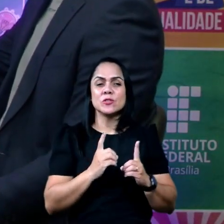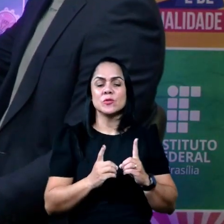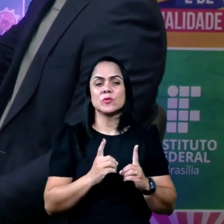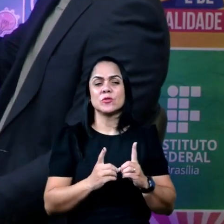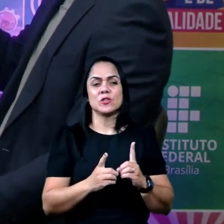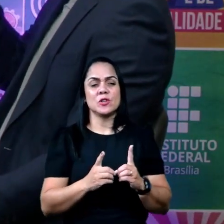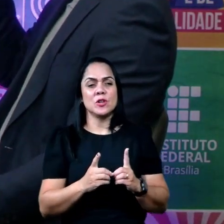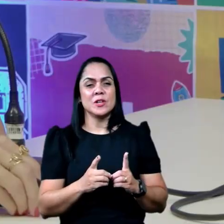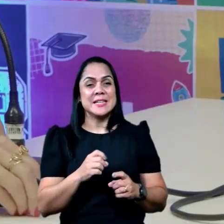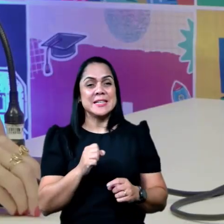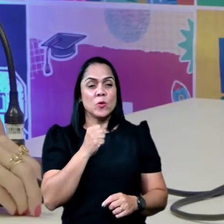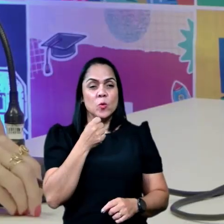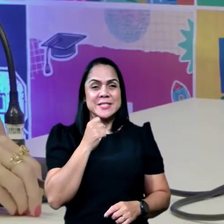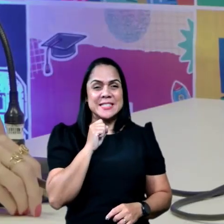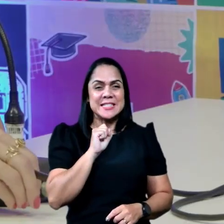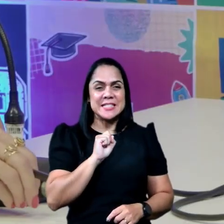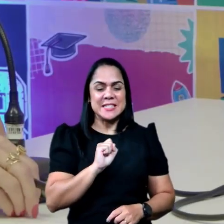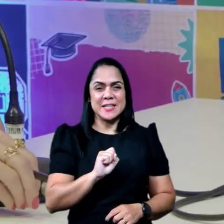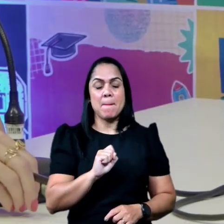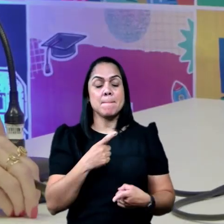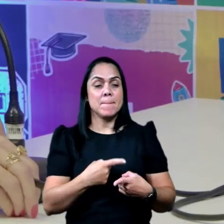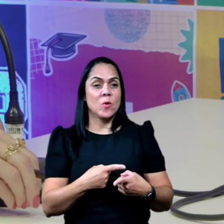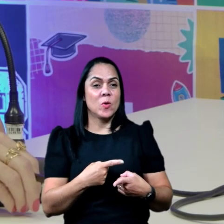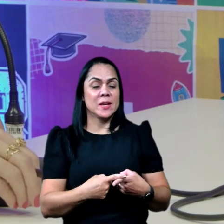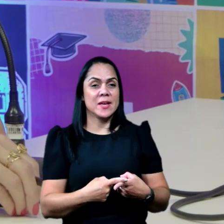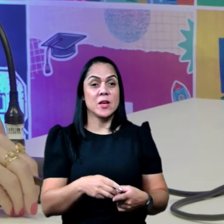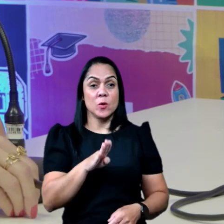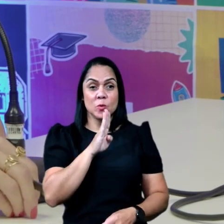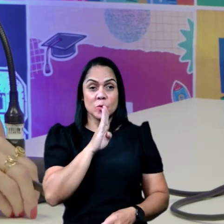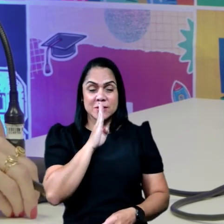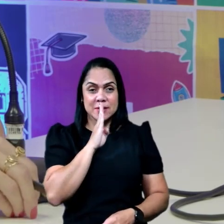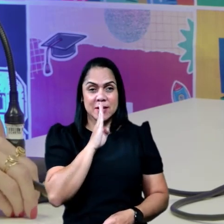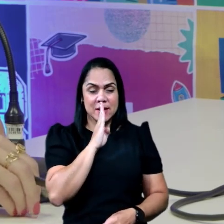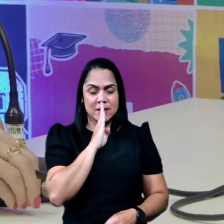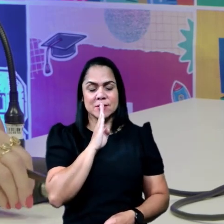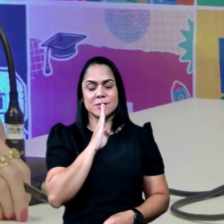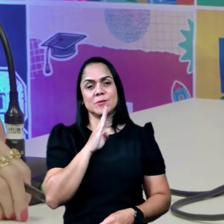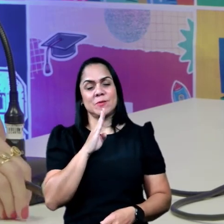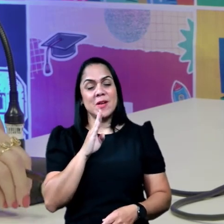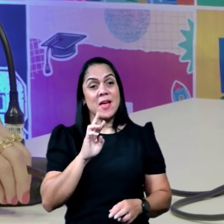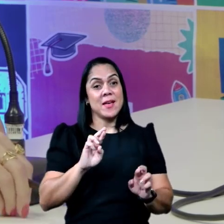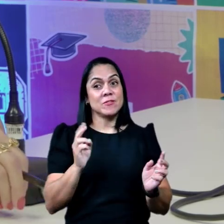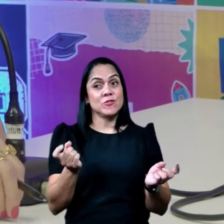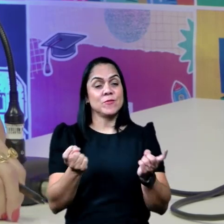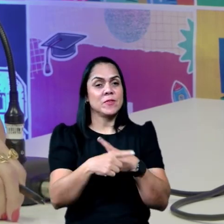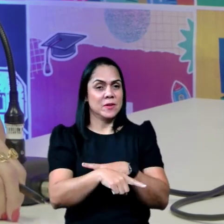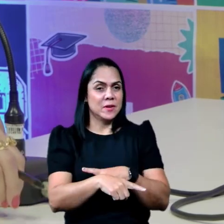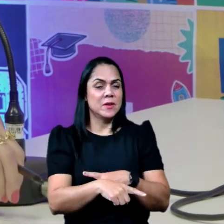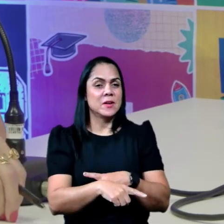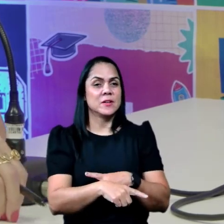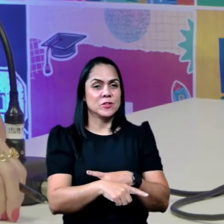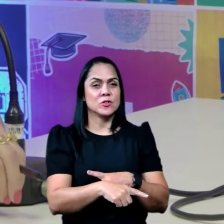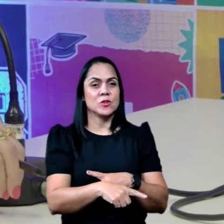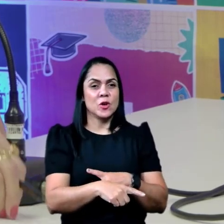o consentimento não é o silêncio, né. O consentimento não pode ser a ausência do não. Ao contrário, o consentimento ele tem que ser